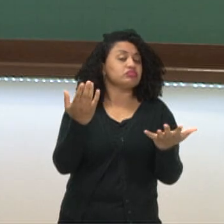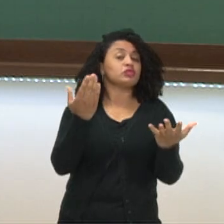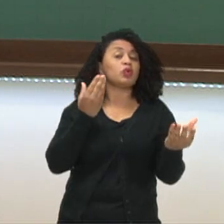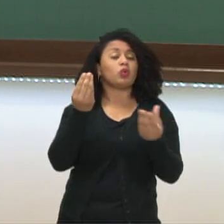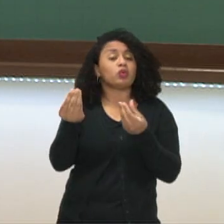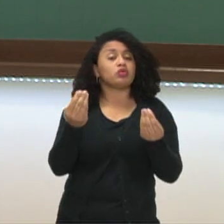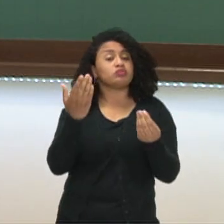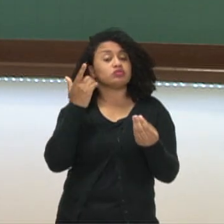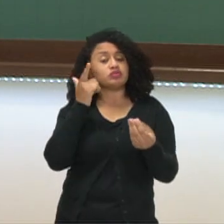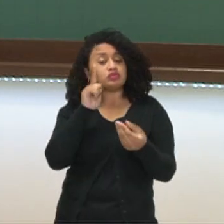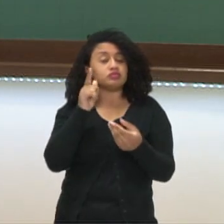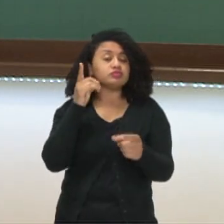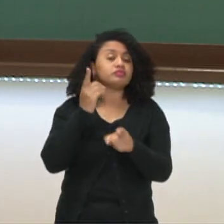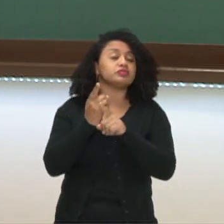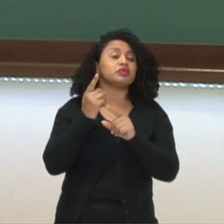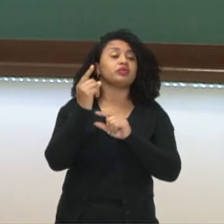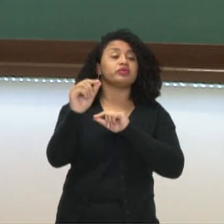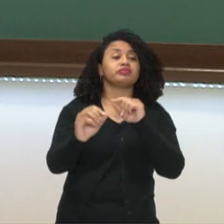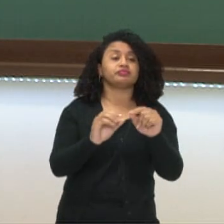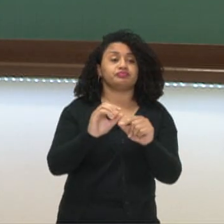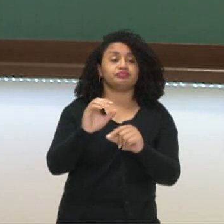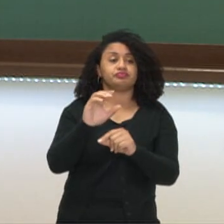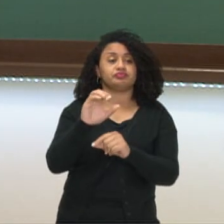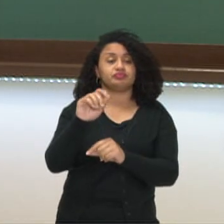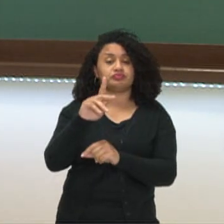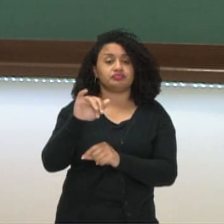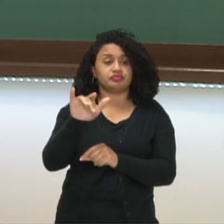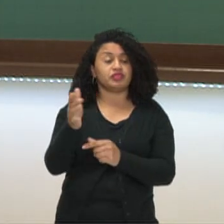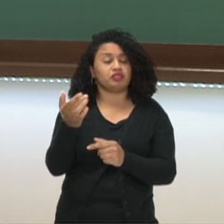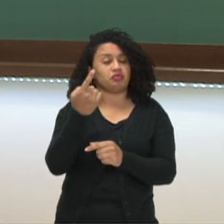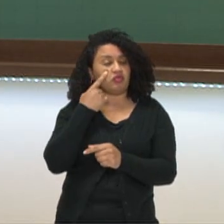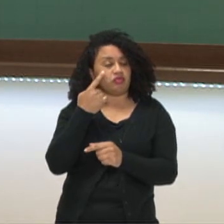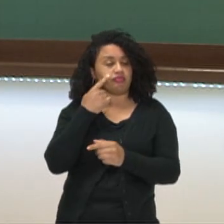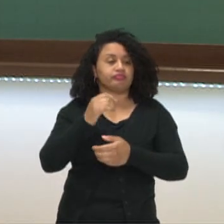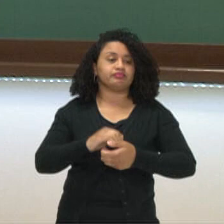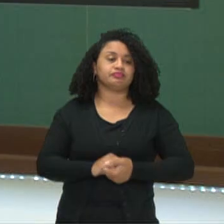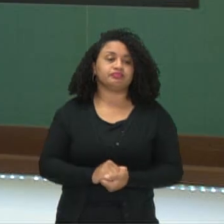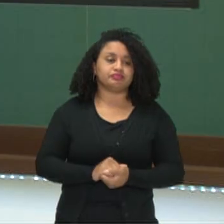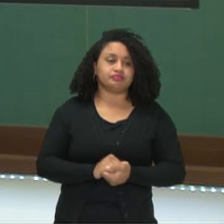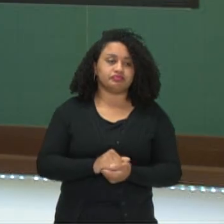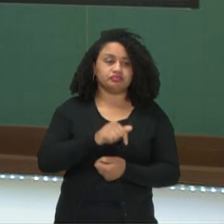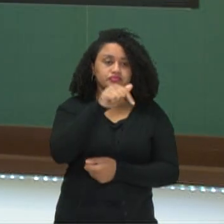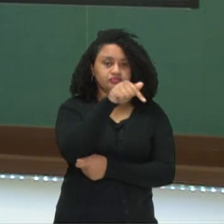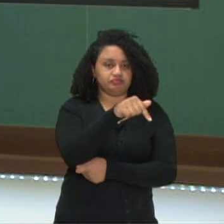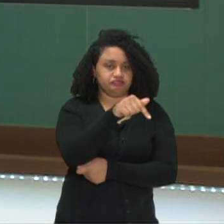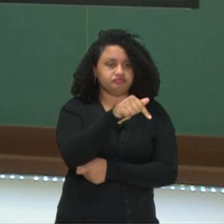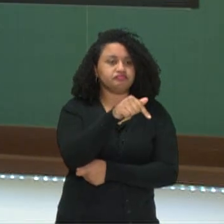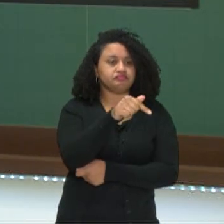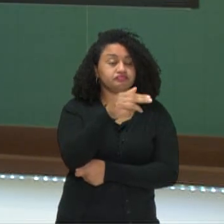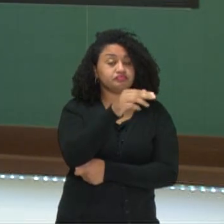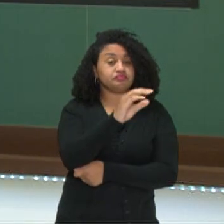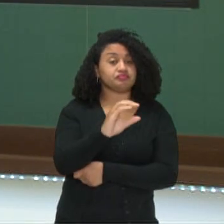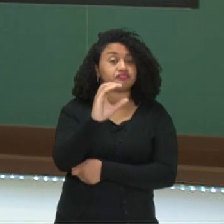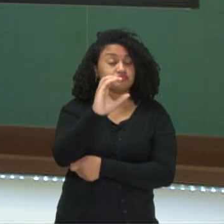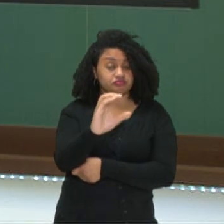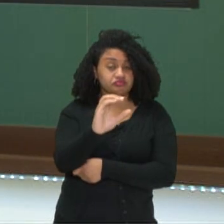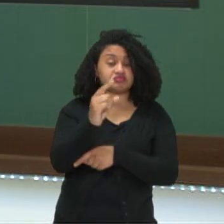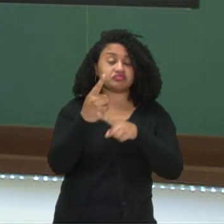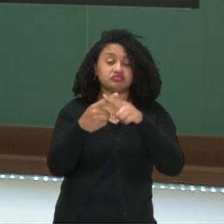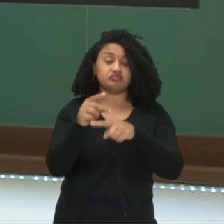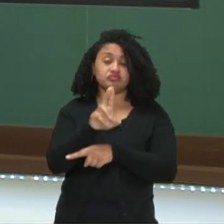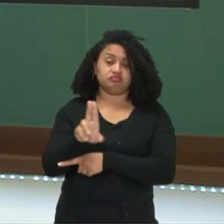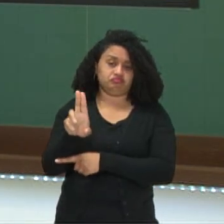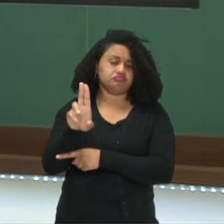que determina a capacitância. Aí, vem aqui que o tio mostra. Carga elétrica é igual a capacitância